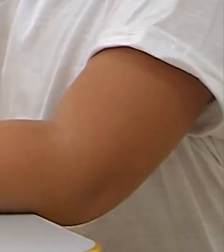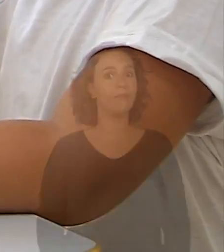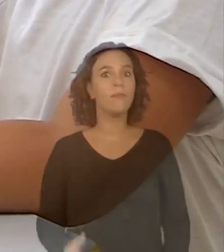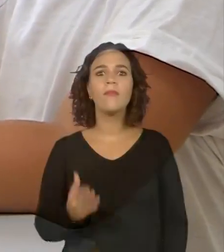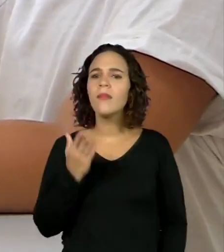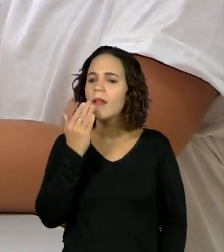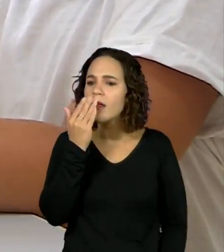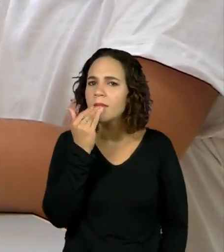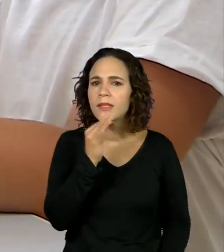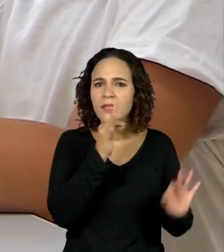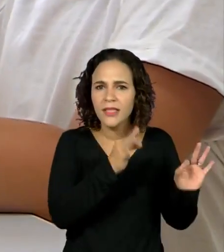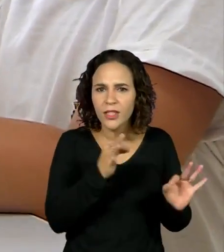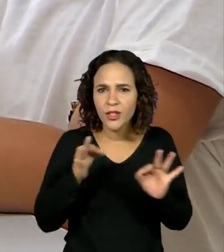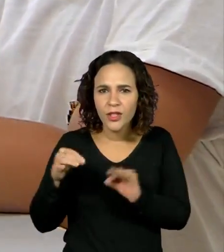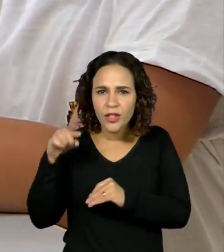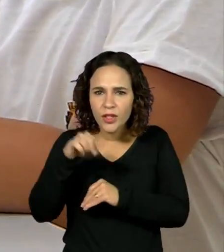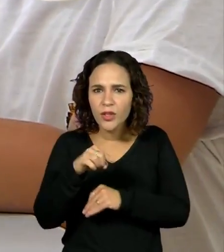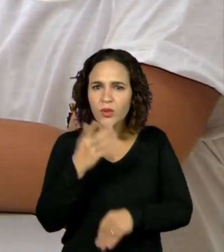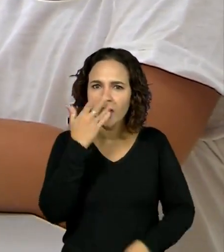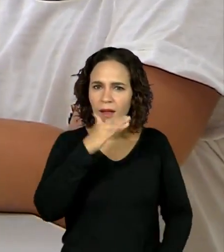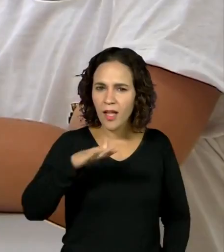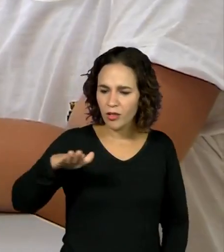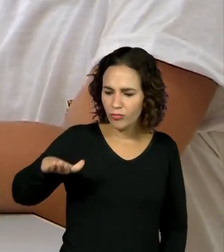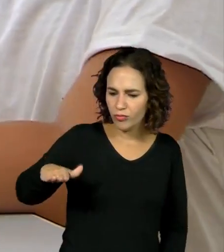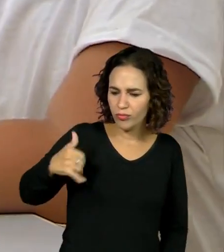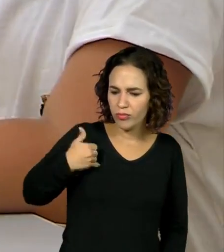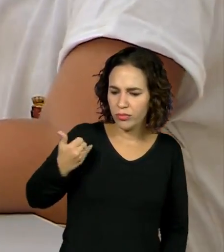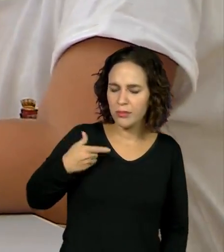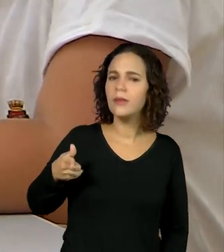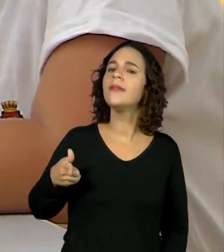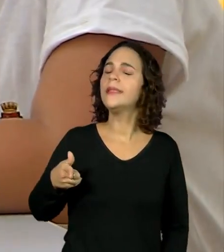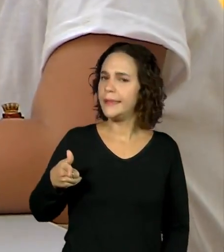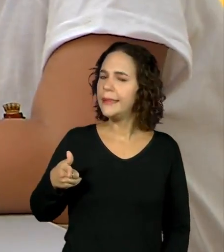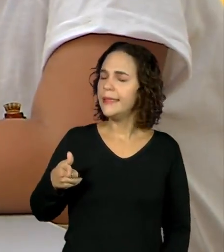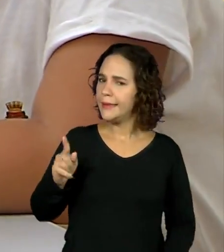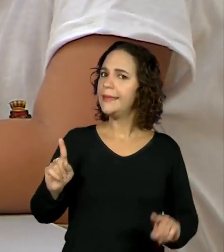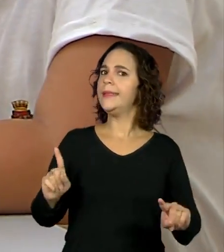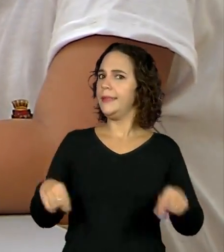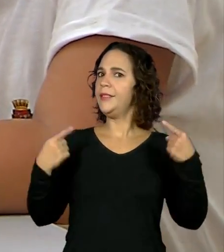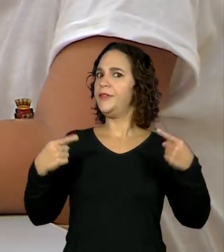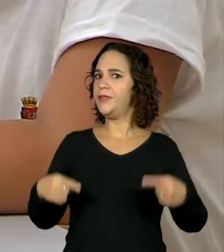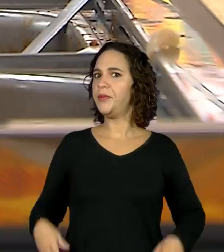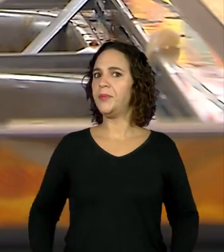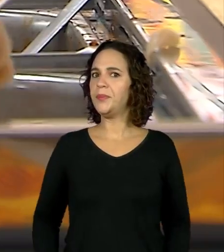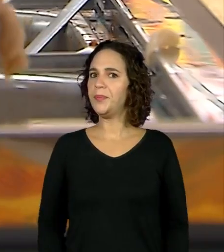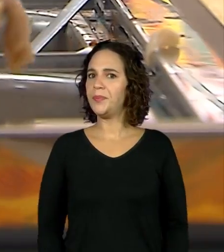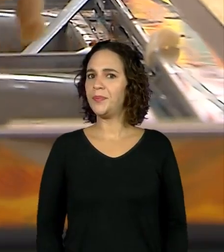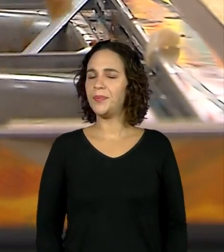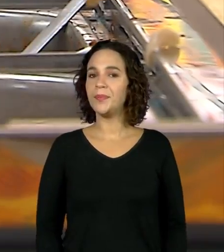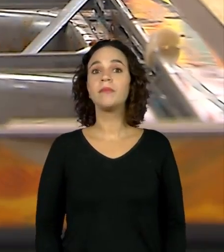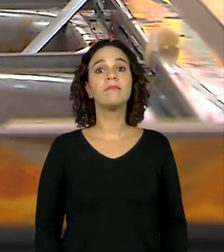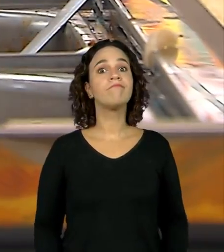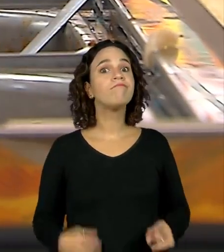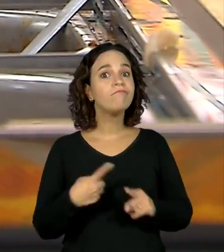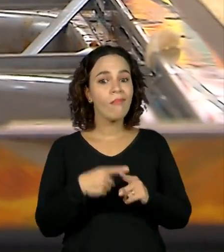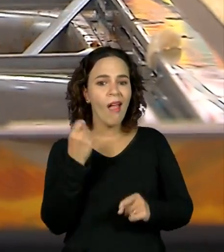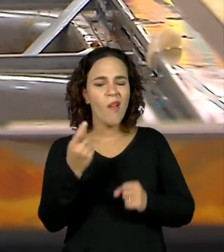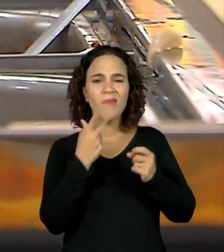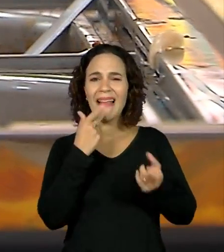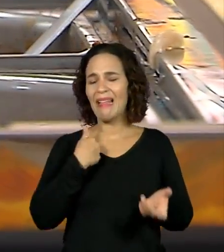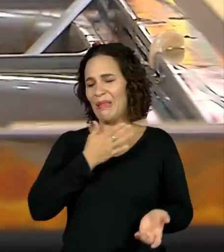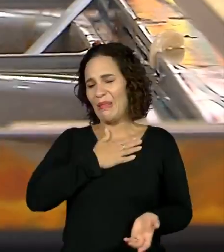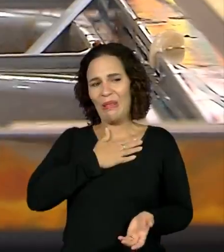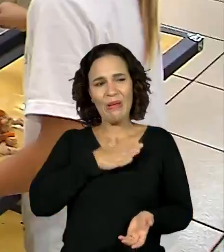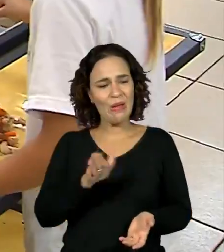Alimentar corretamente uma criança pequena pode ser um verdadeiro desafio. Elas podem ser seletivas